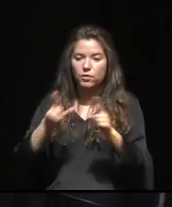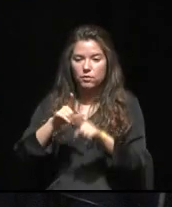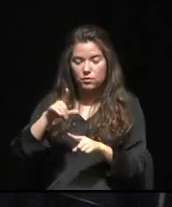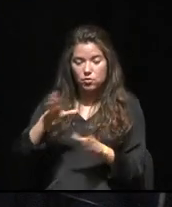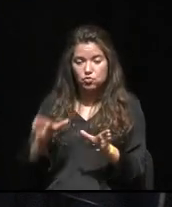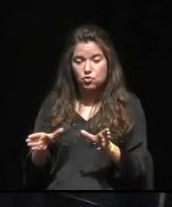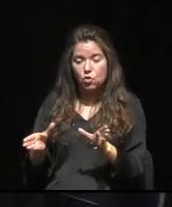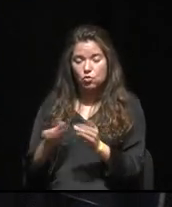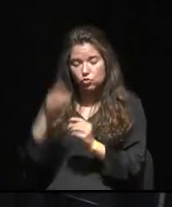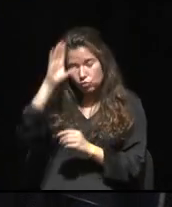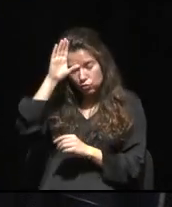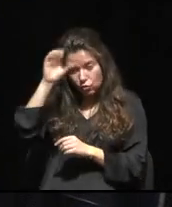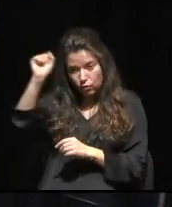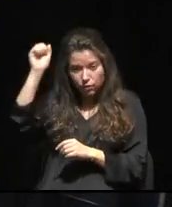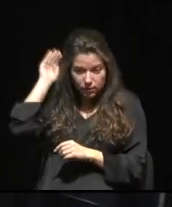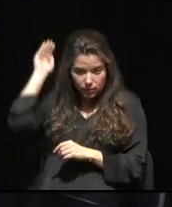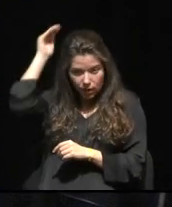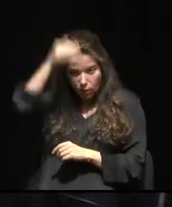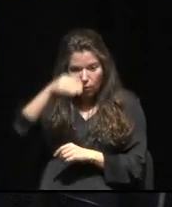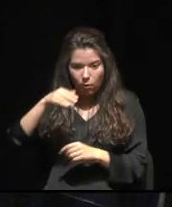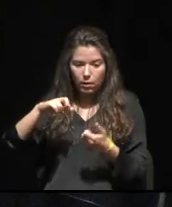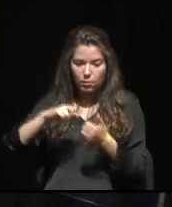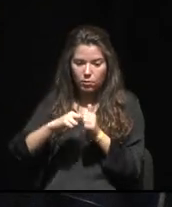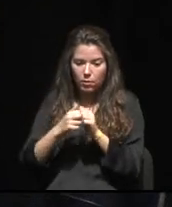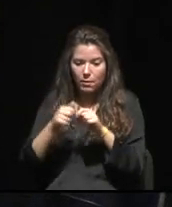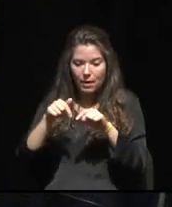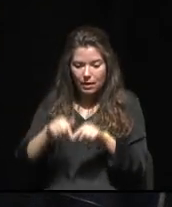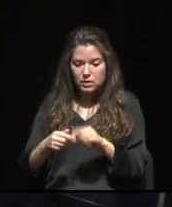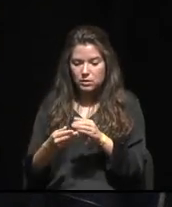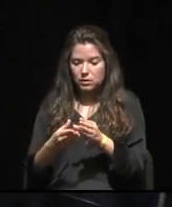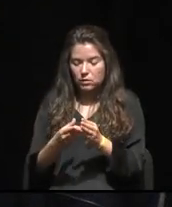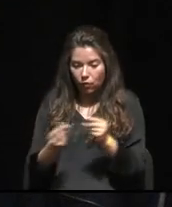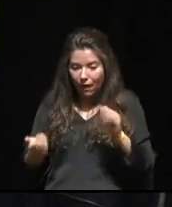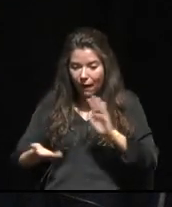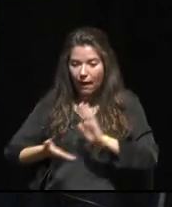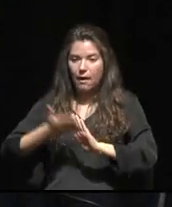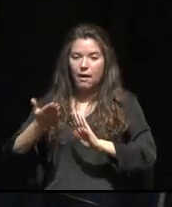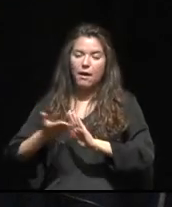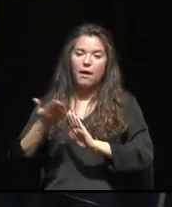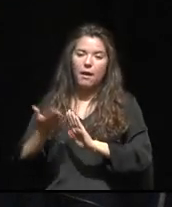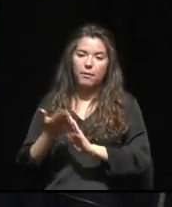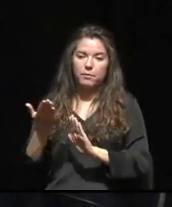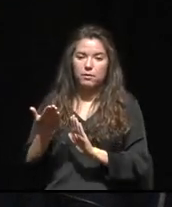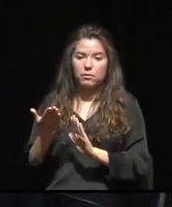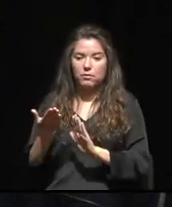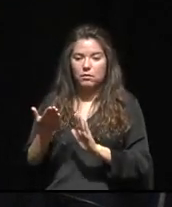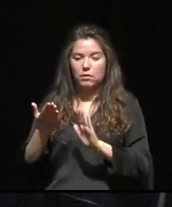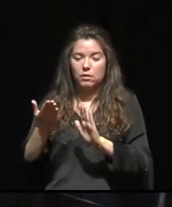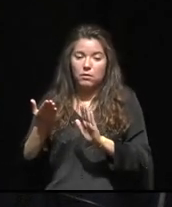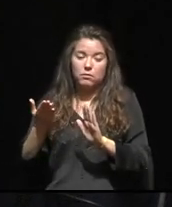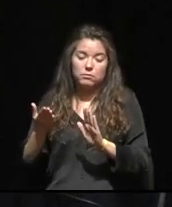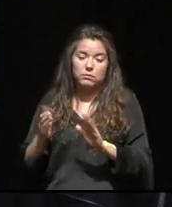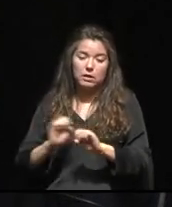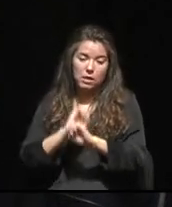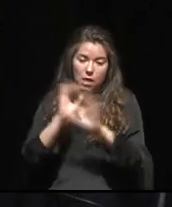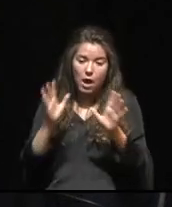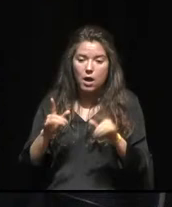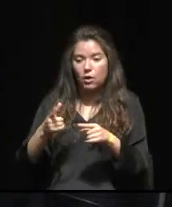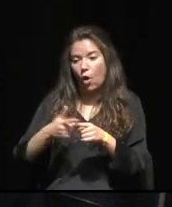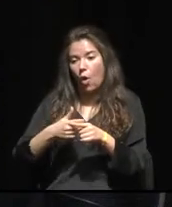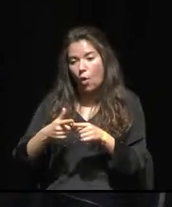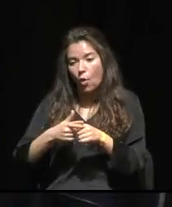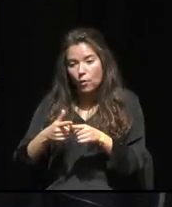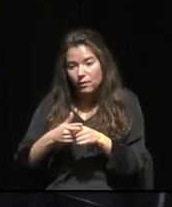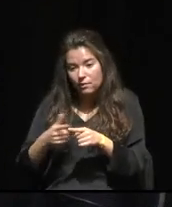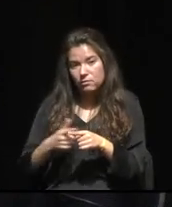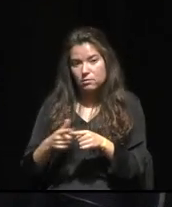República para resolver este problema de forma célere e de acordo com os superiores interesses dos trabalhadores da carreira